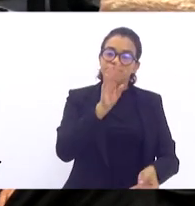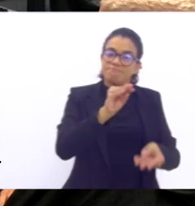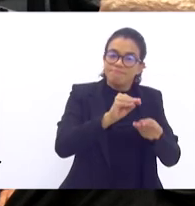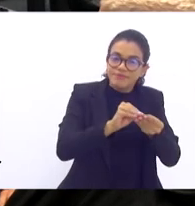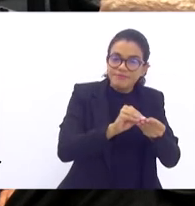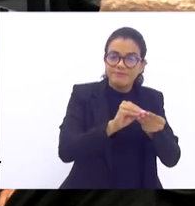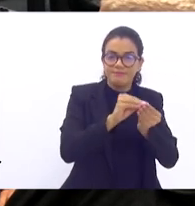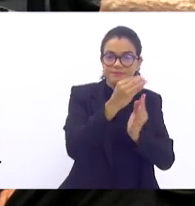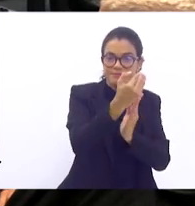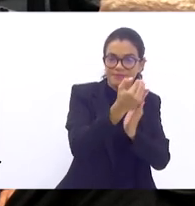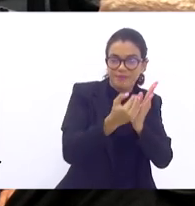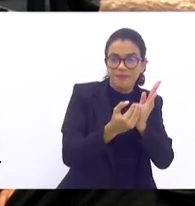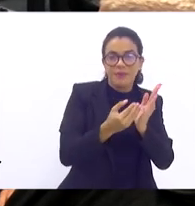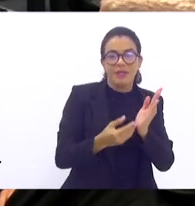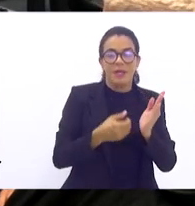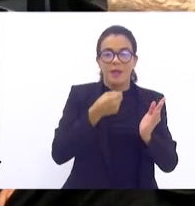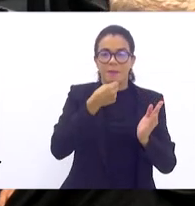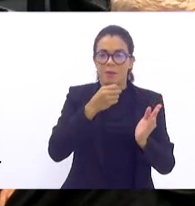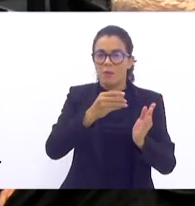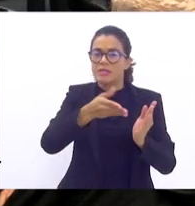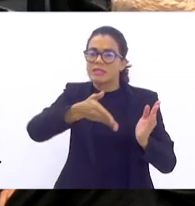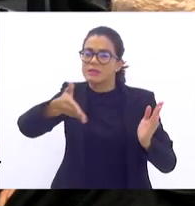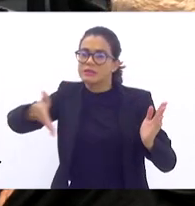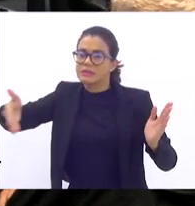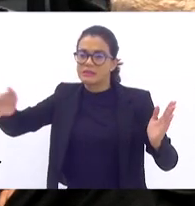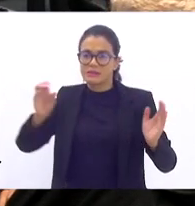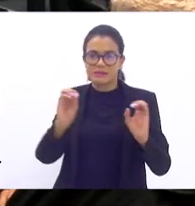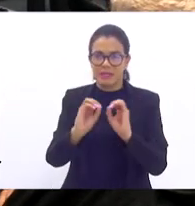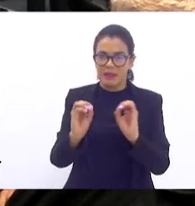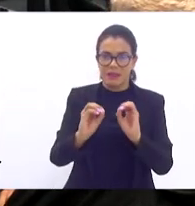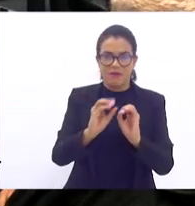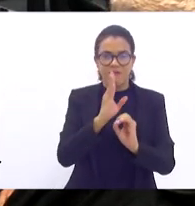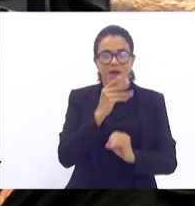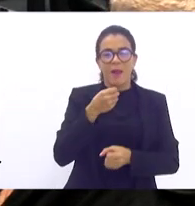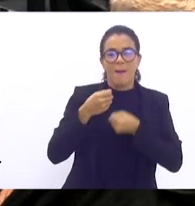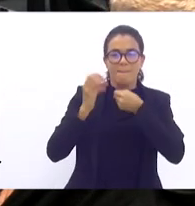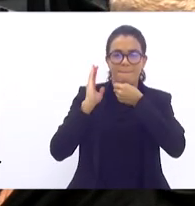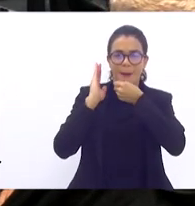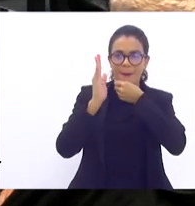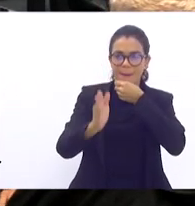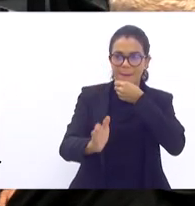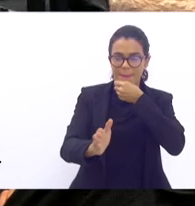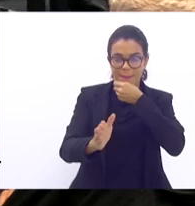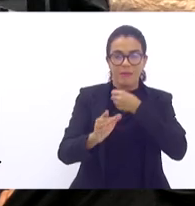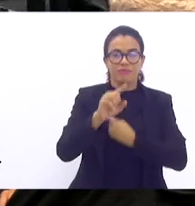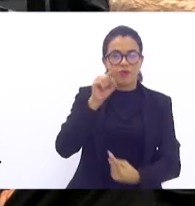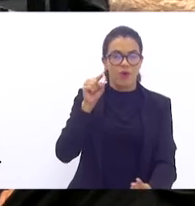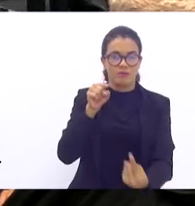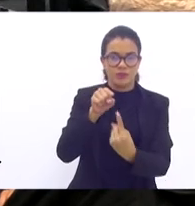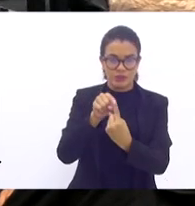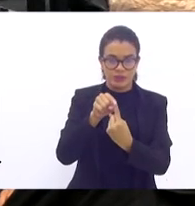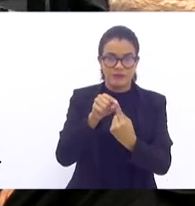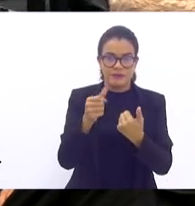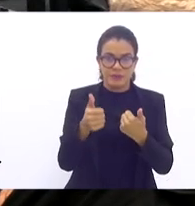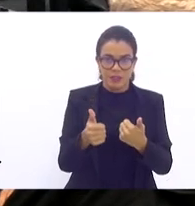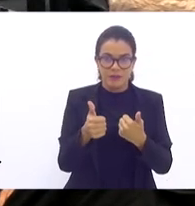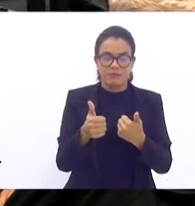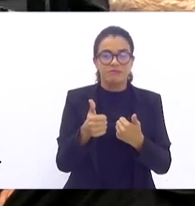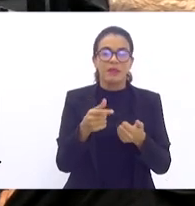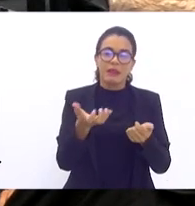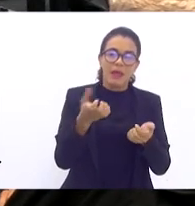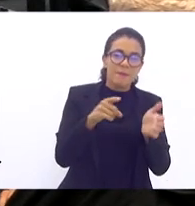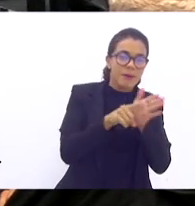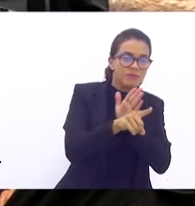frente e aí não precisa cumprimentar todo mundo da mesa não fala direto né Para a gente ser objetivo para que eles querem perguntar